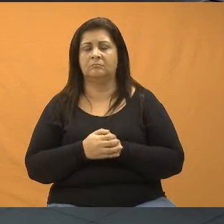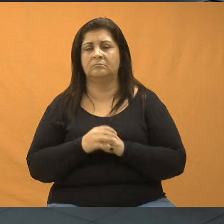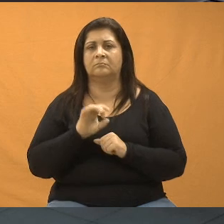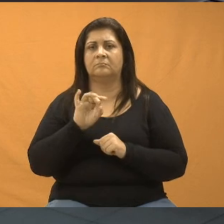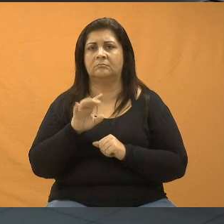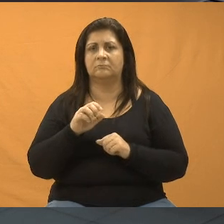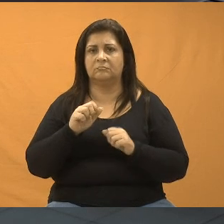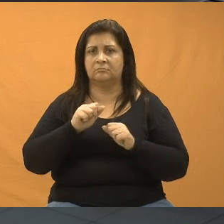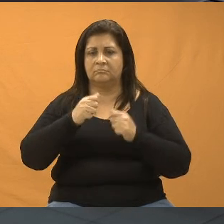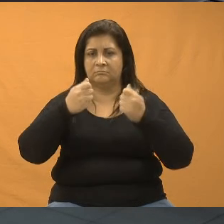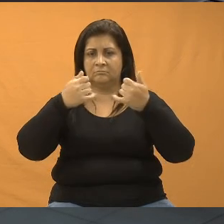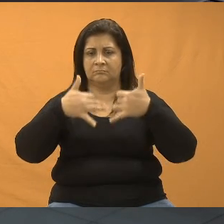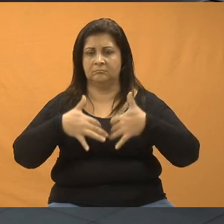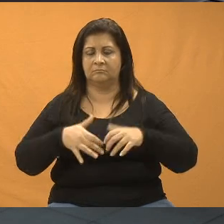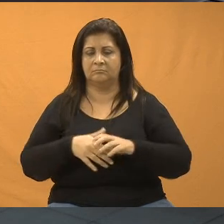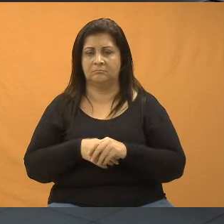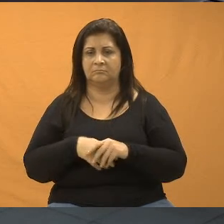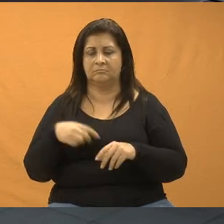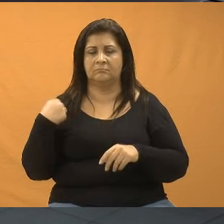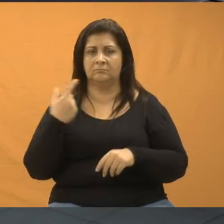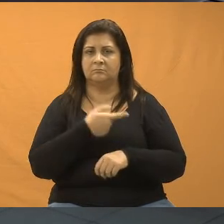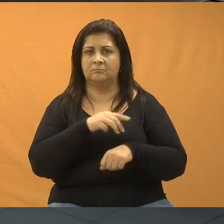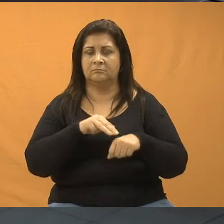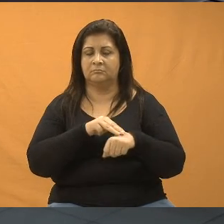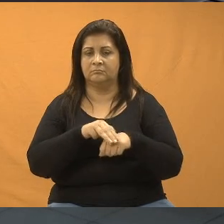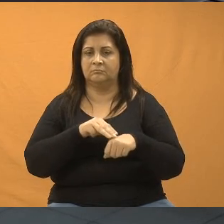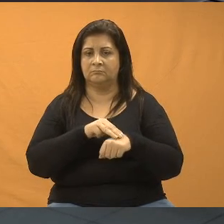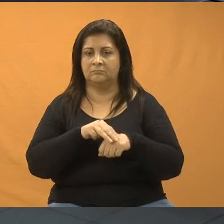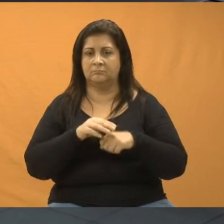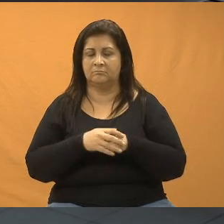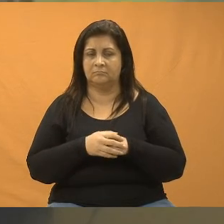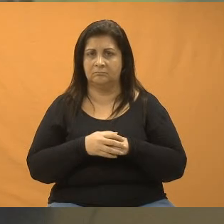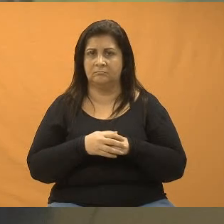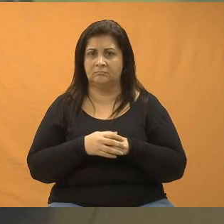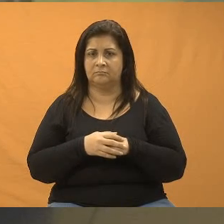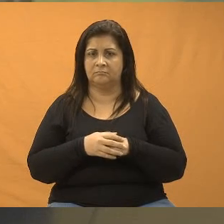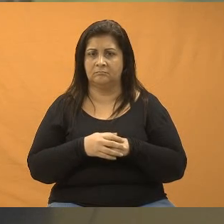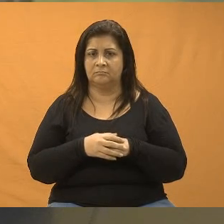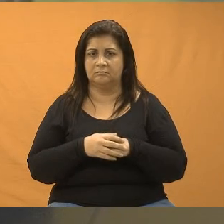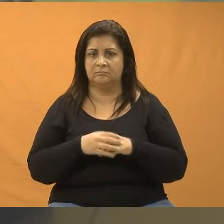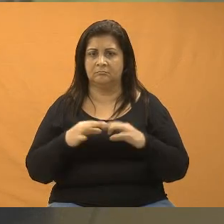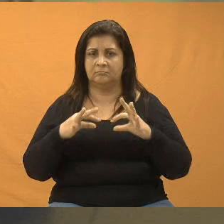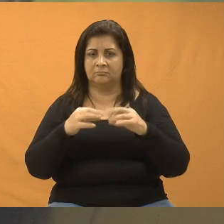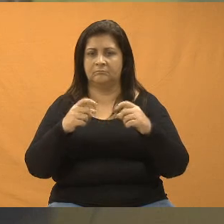a gente estava até discutindo, nós médicos aqui, né, Germano,